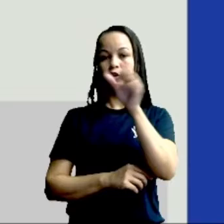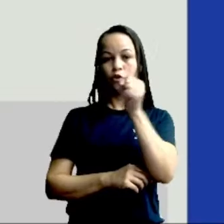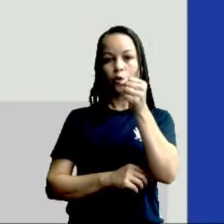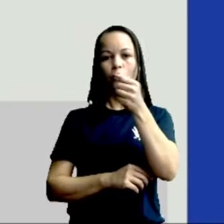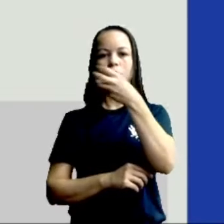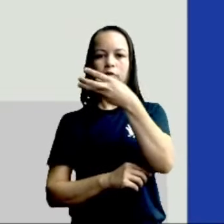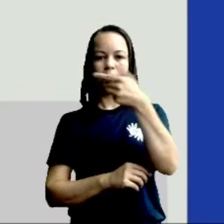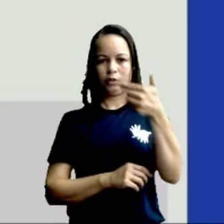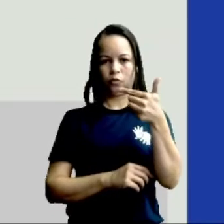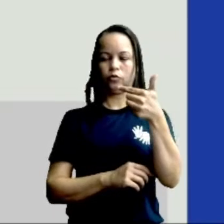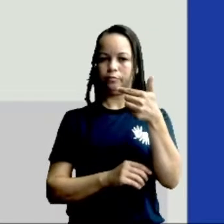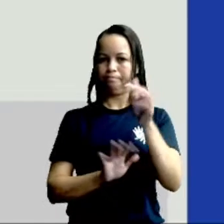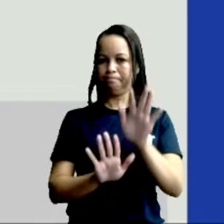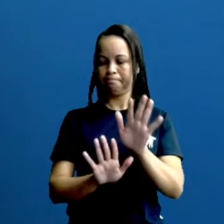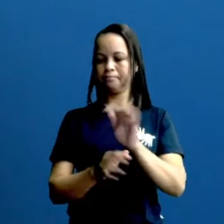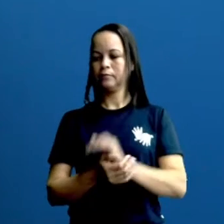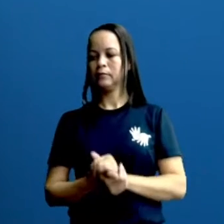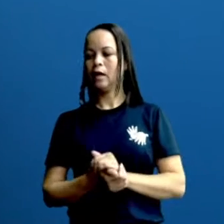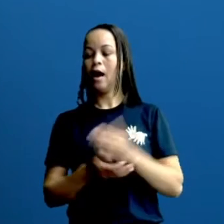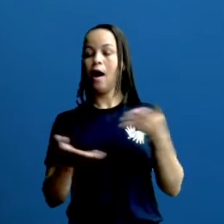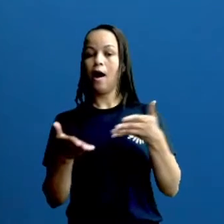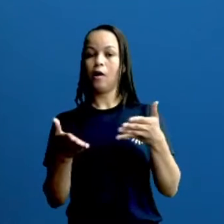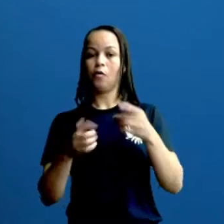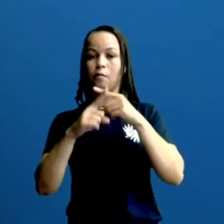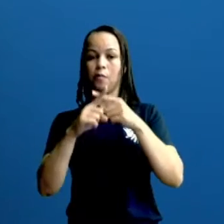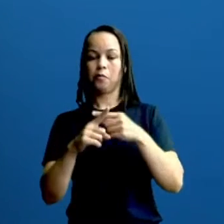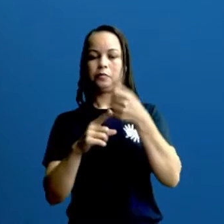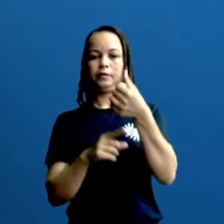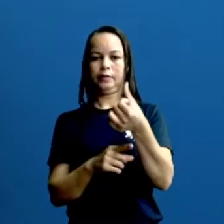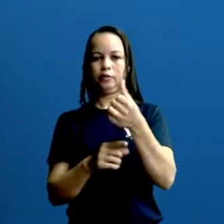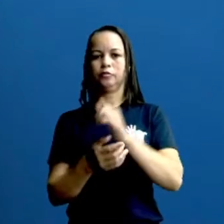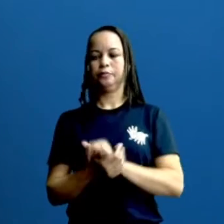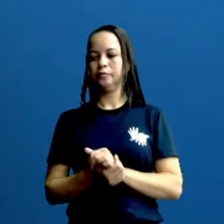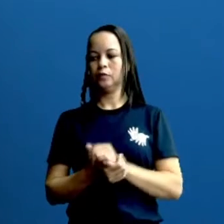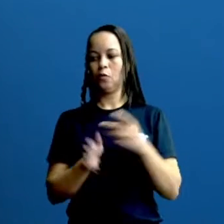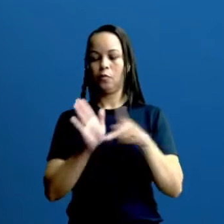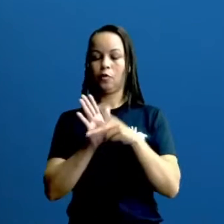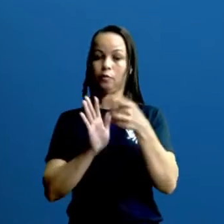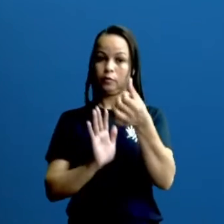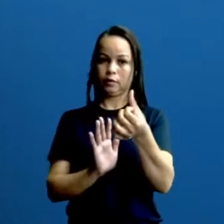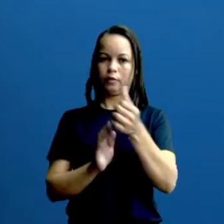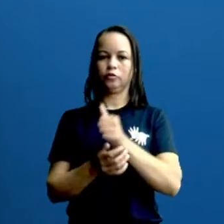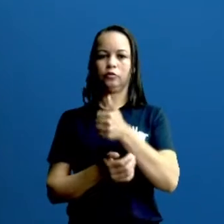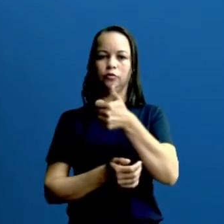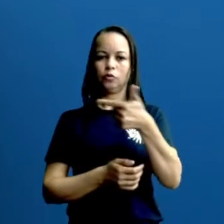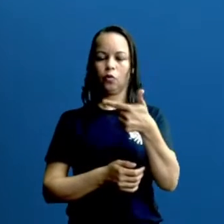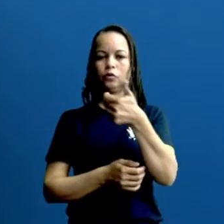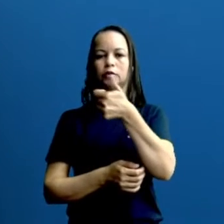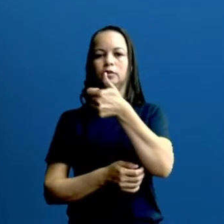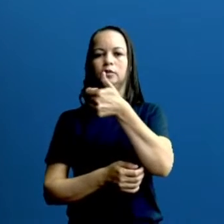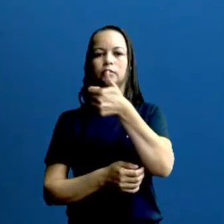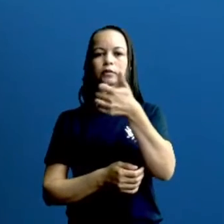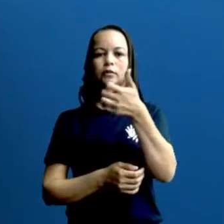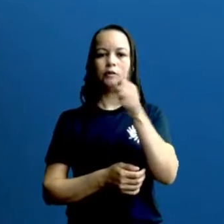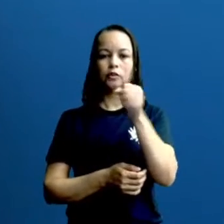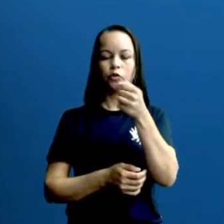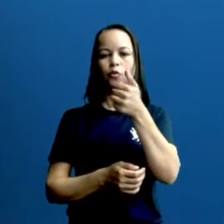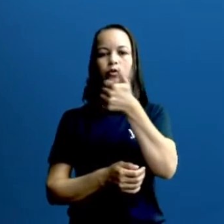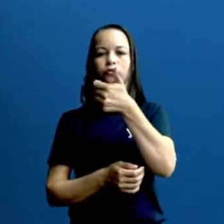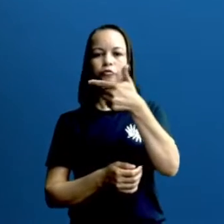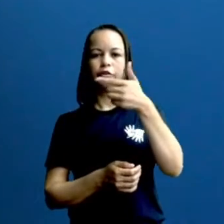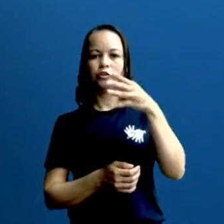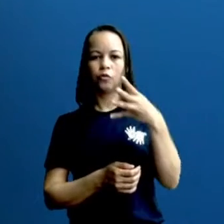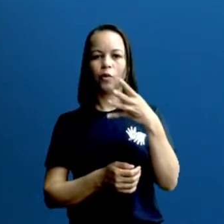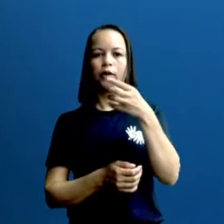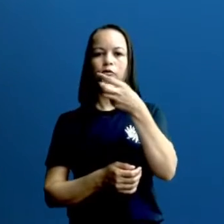gente quer. Agora vamos para os múltiplos de 6. O próprio 6, 12, 18,